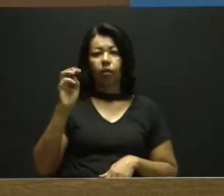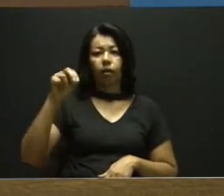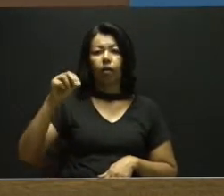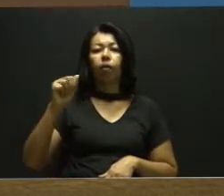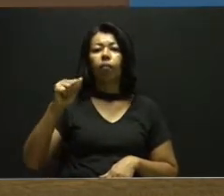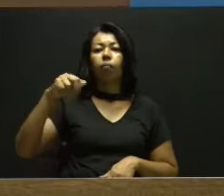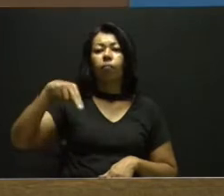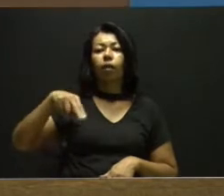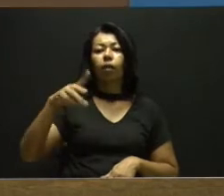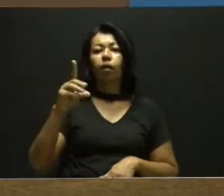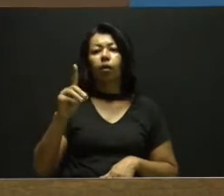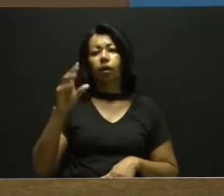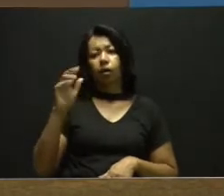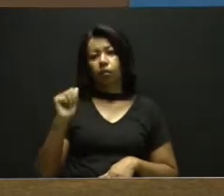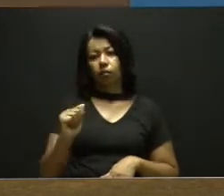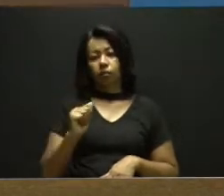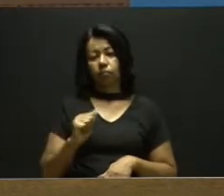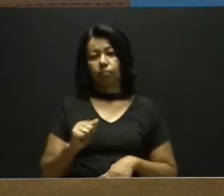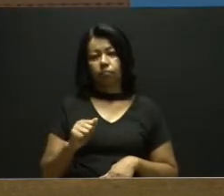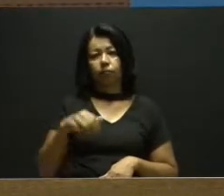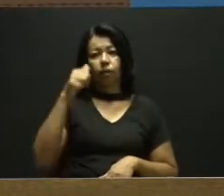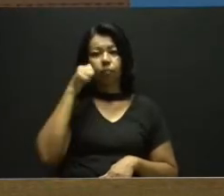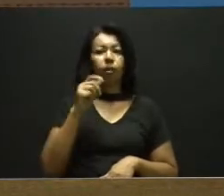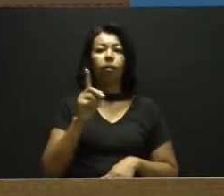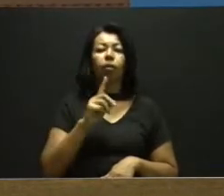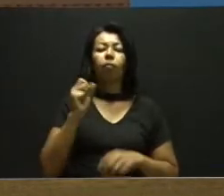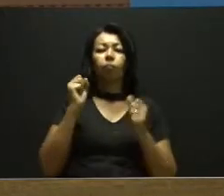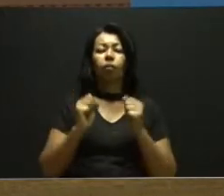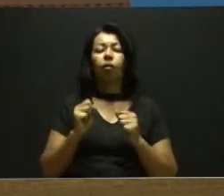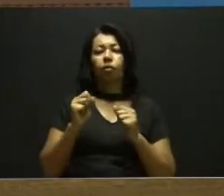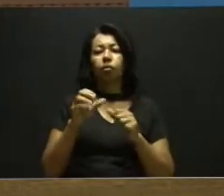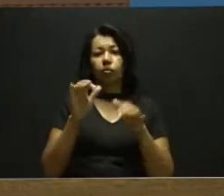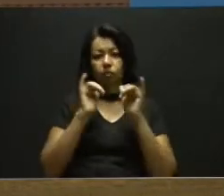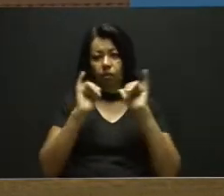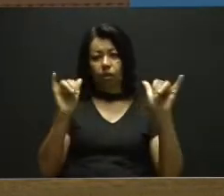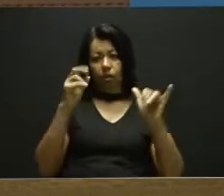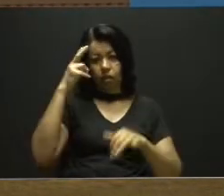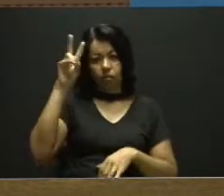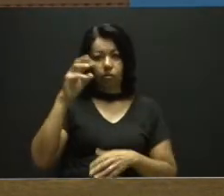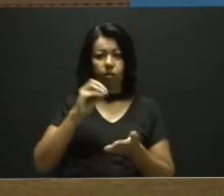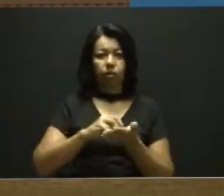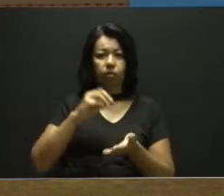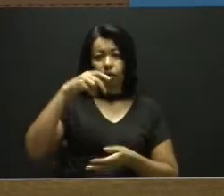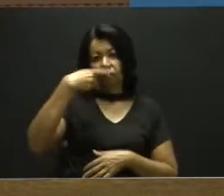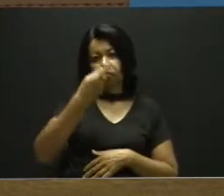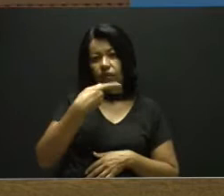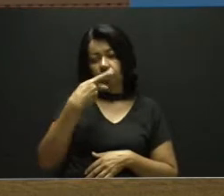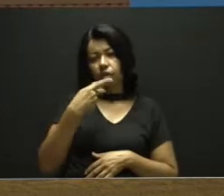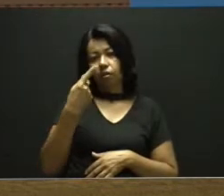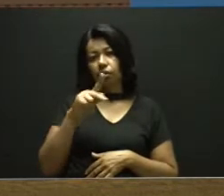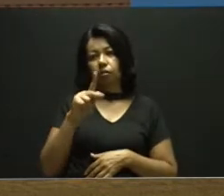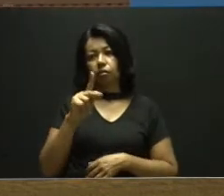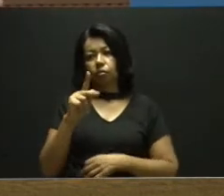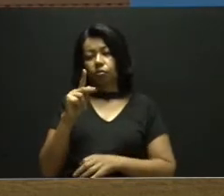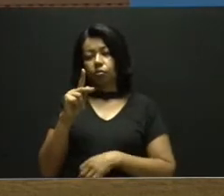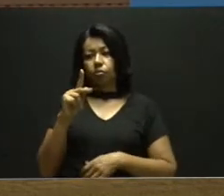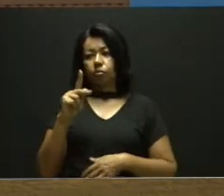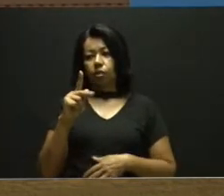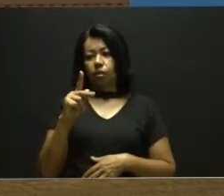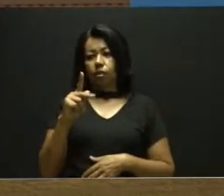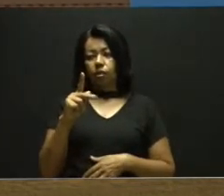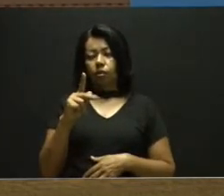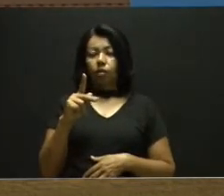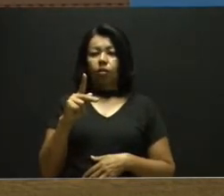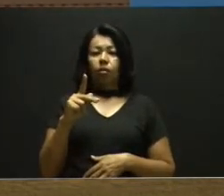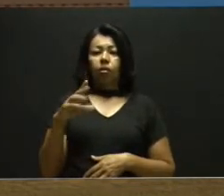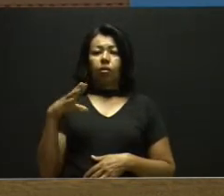hoje essa mulher aqui não pode contar a sua história sem falar da sua de